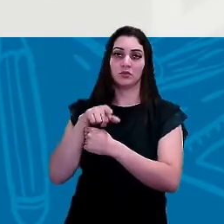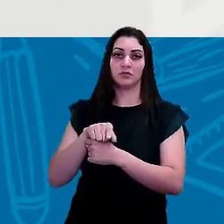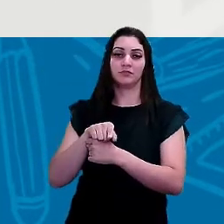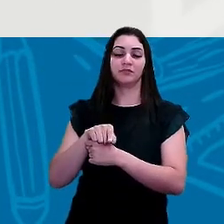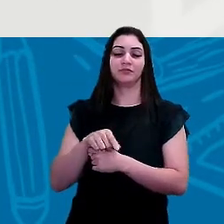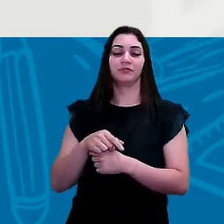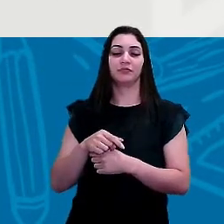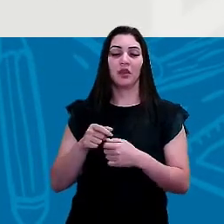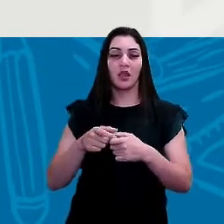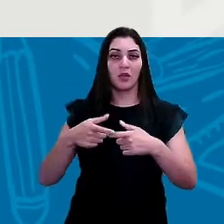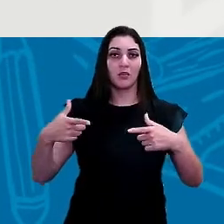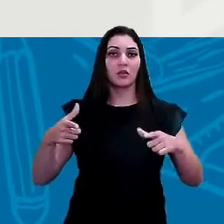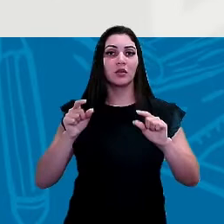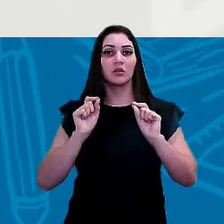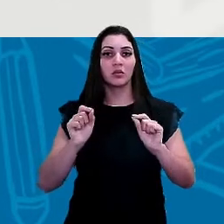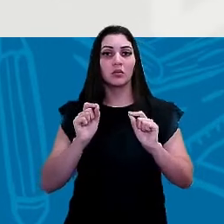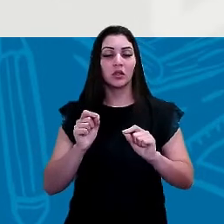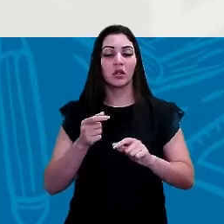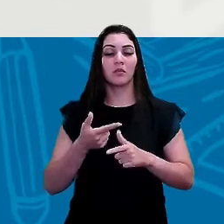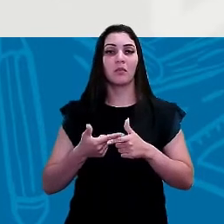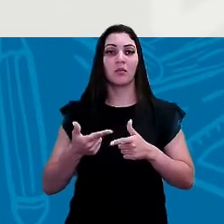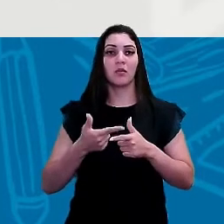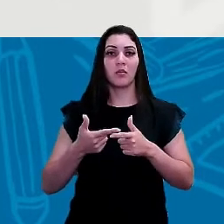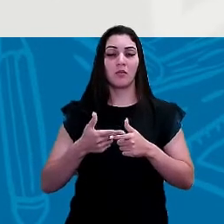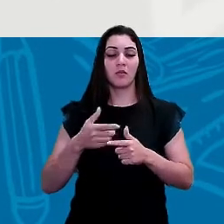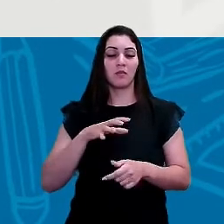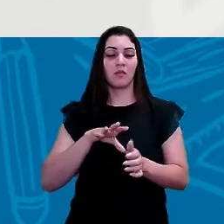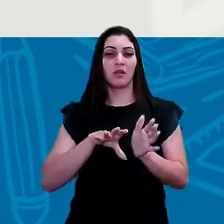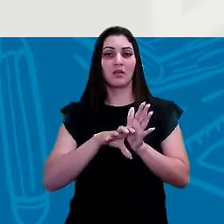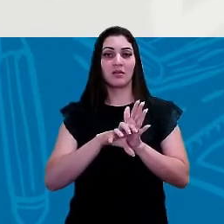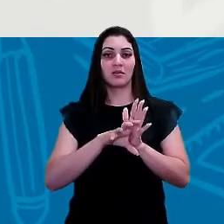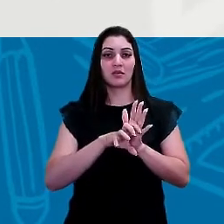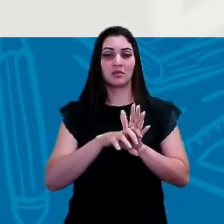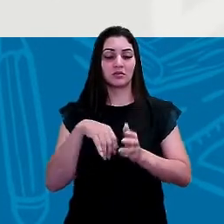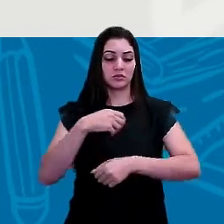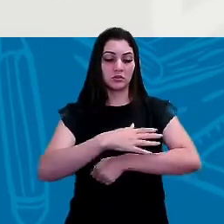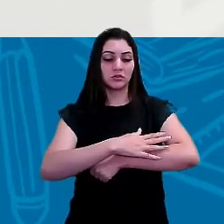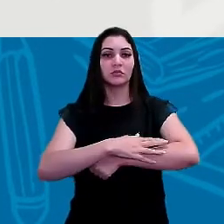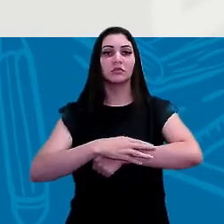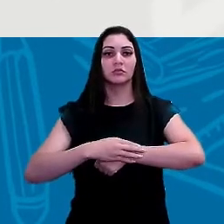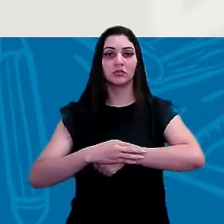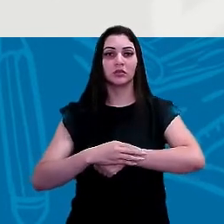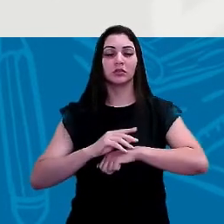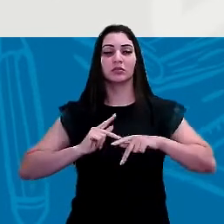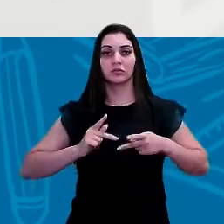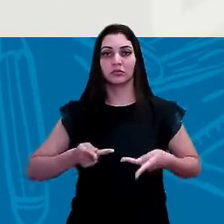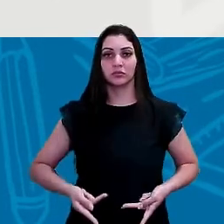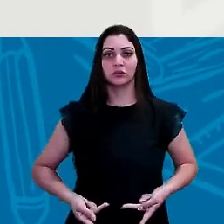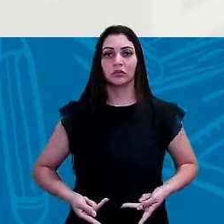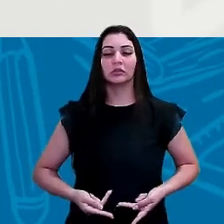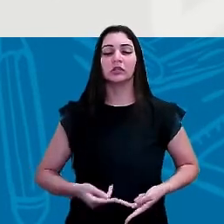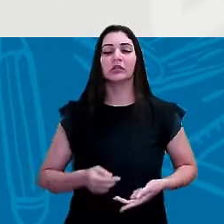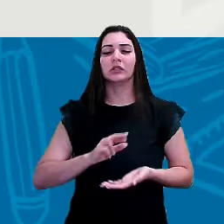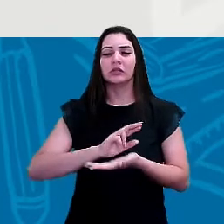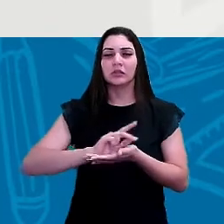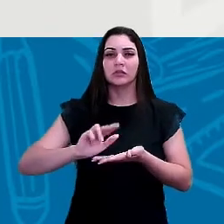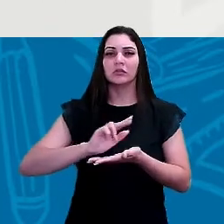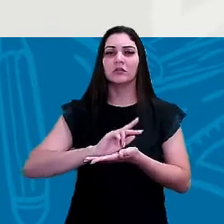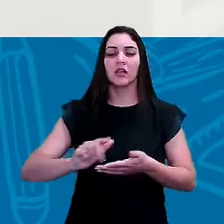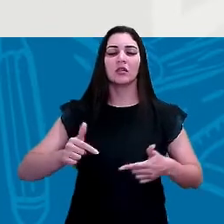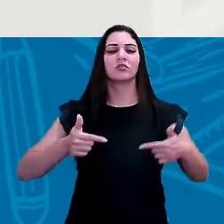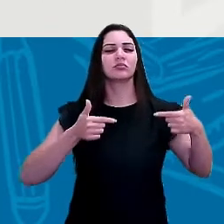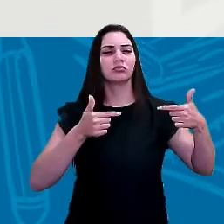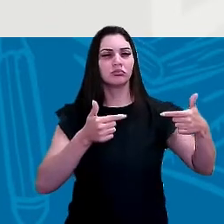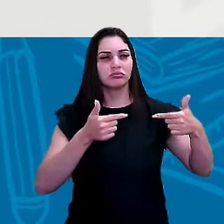né, aumentaria o índice de câncer de pele nos seres humanos, né? Várias campanhas foram feitas, né, para se